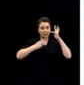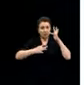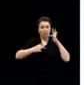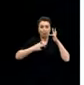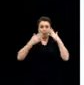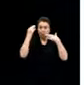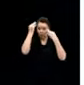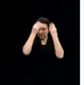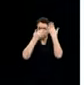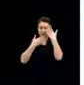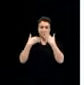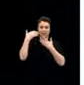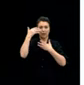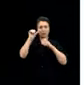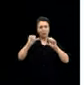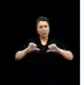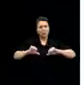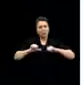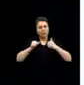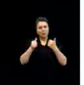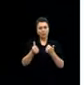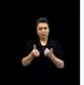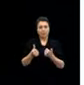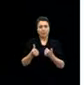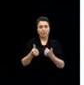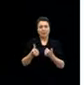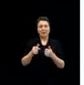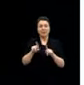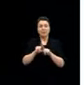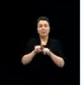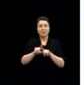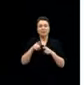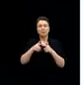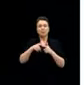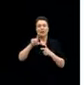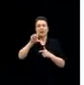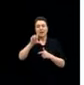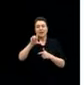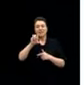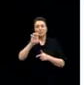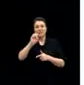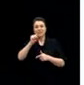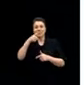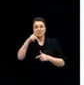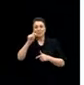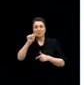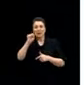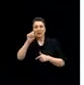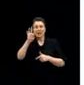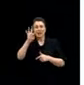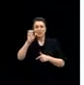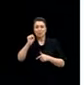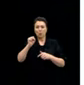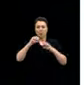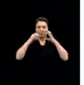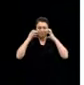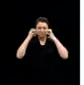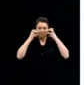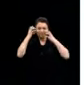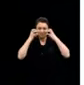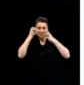problemas como blefaroespasmo, que provoca contrações involuntárias nas